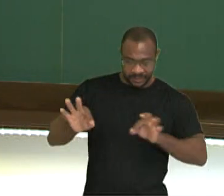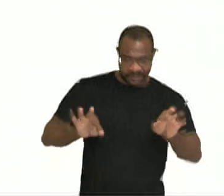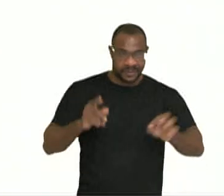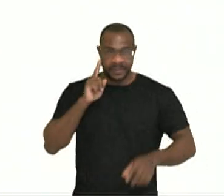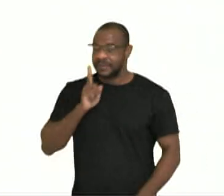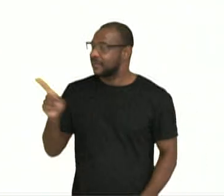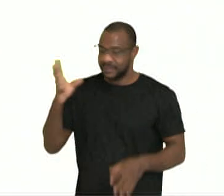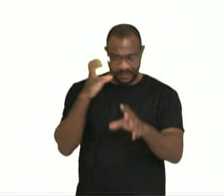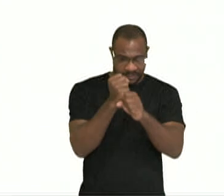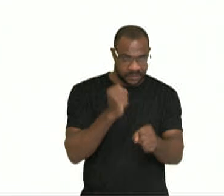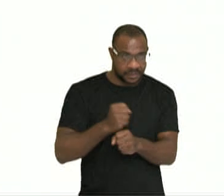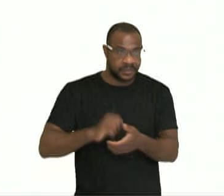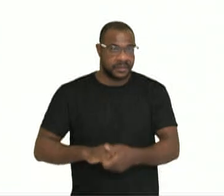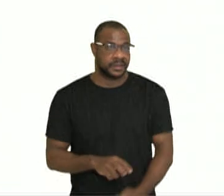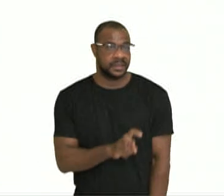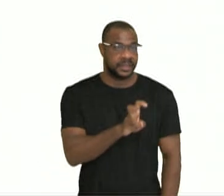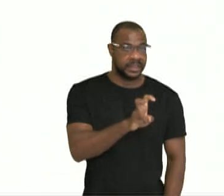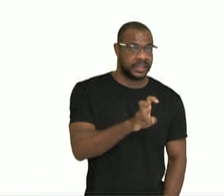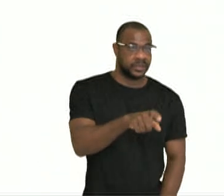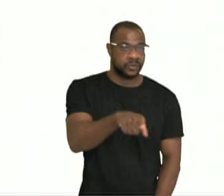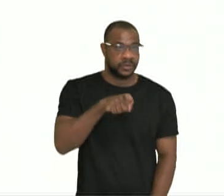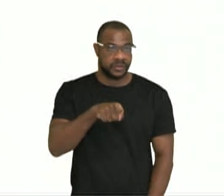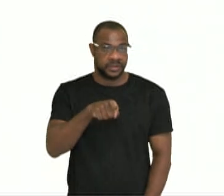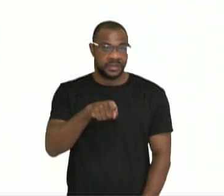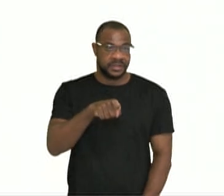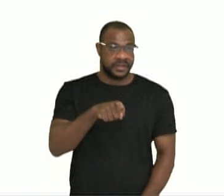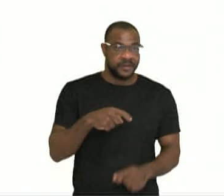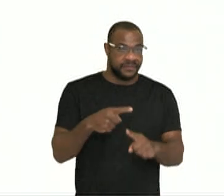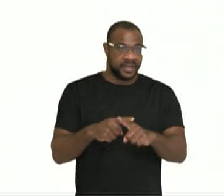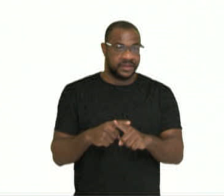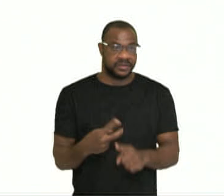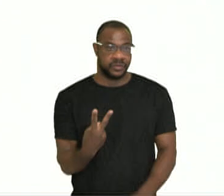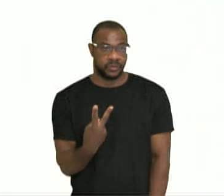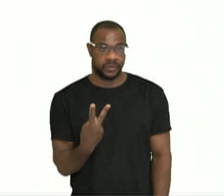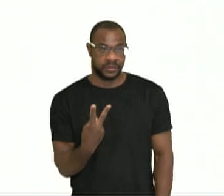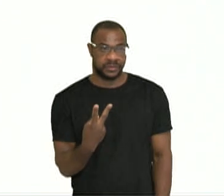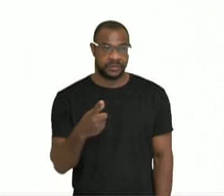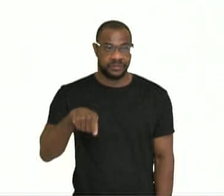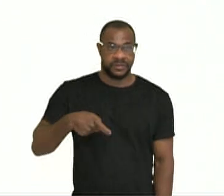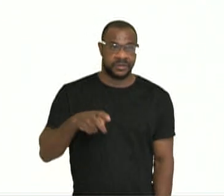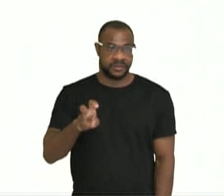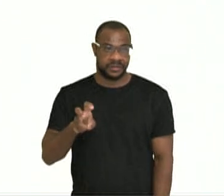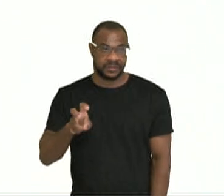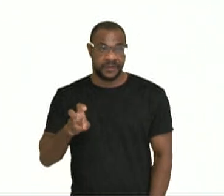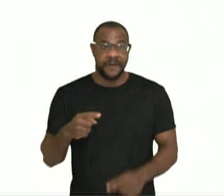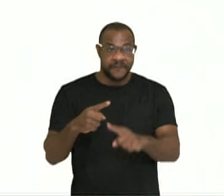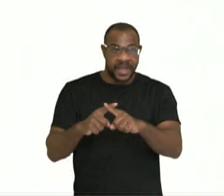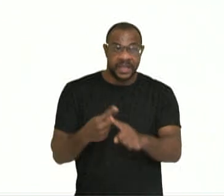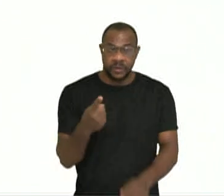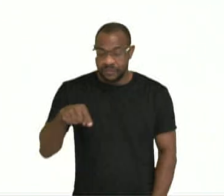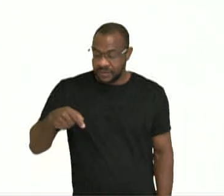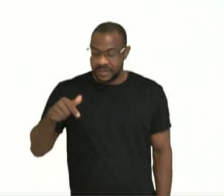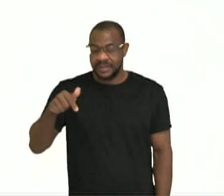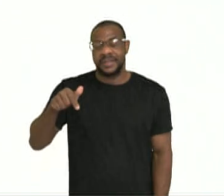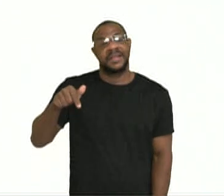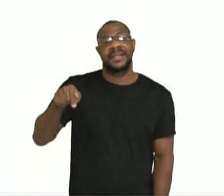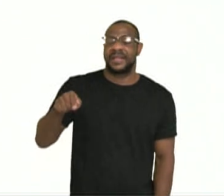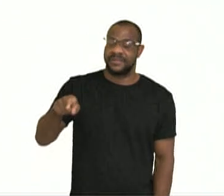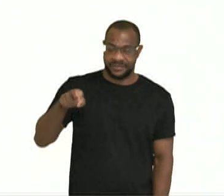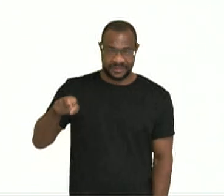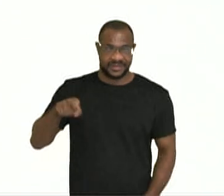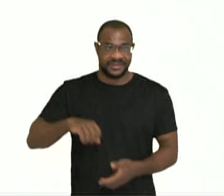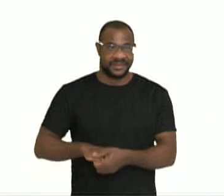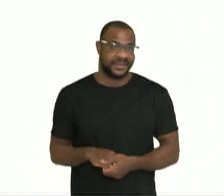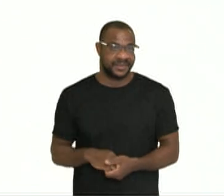olha lá. 5x vezes 2,5x vezes 1,7. A dificuldade desse exercício é fazer